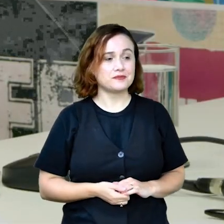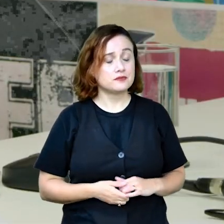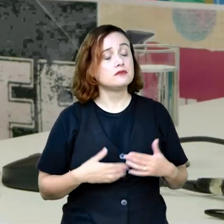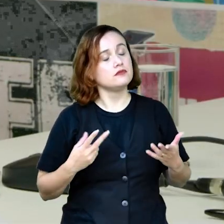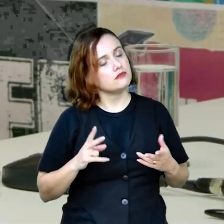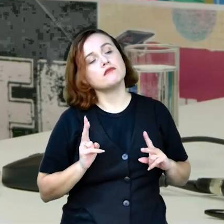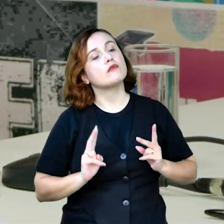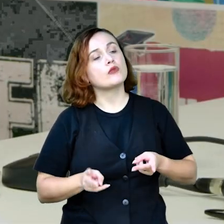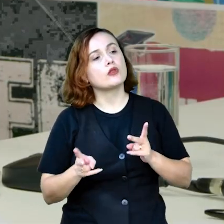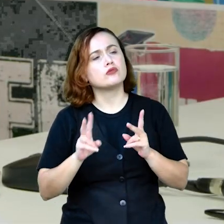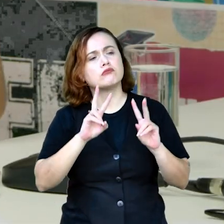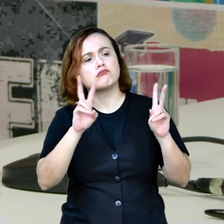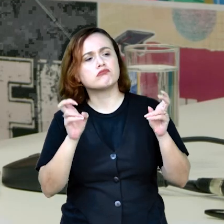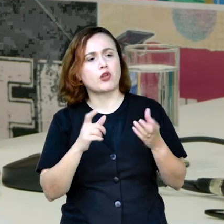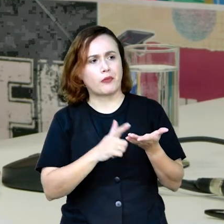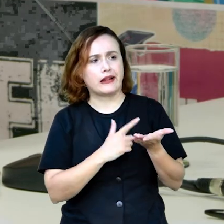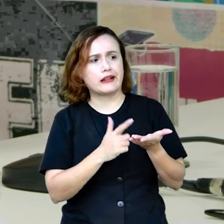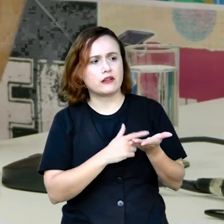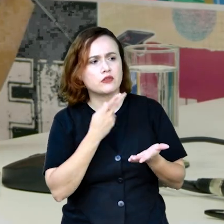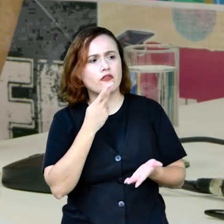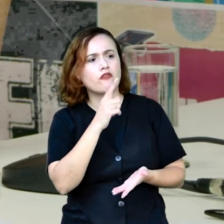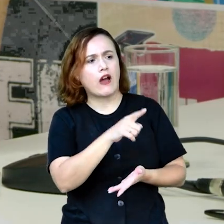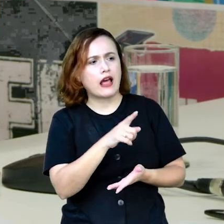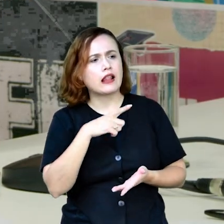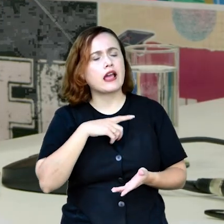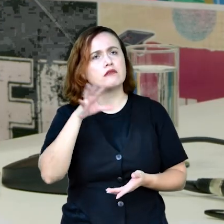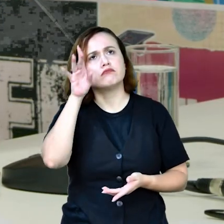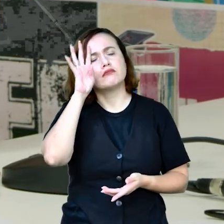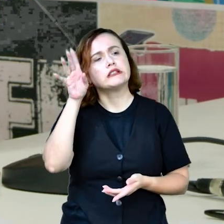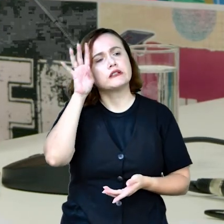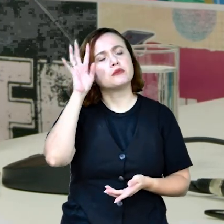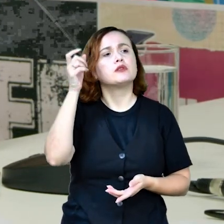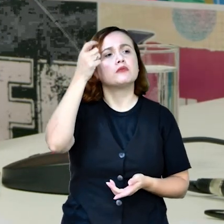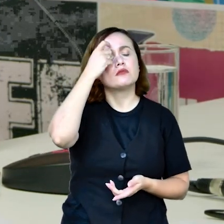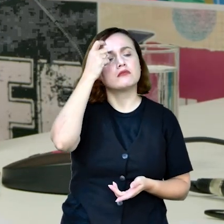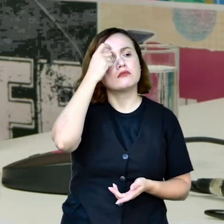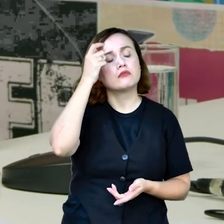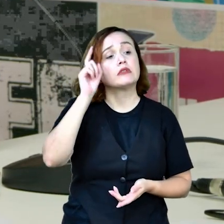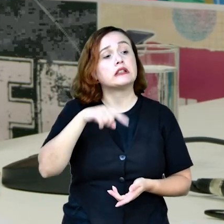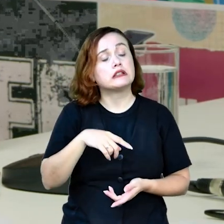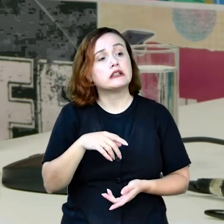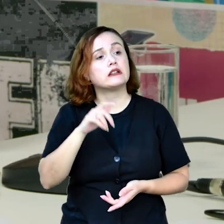falando sobre o livro, você prioriza nele o pensamento negro, que é o olhar